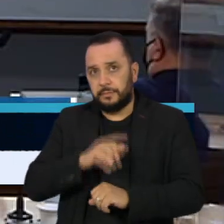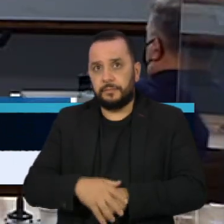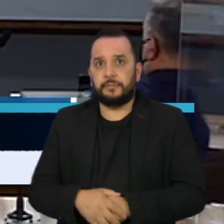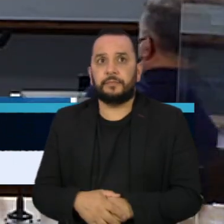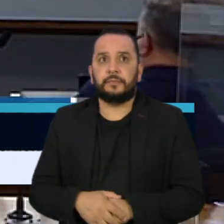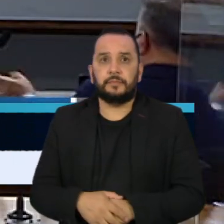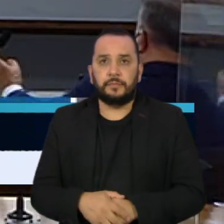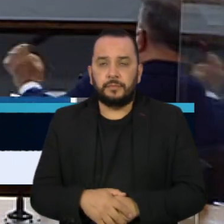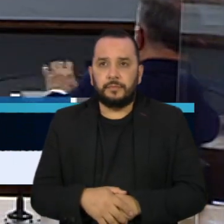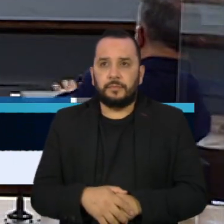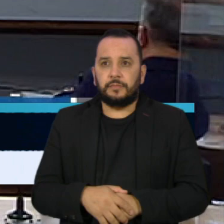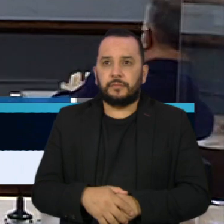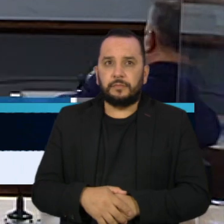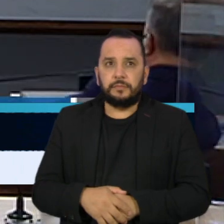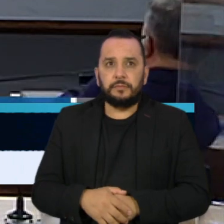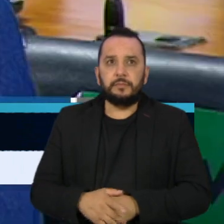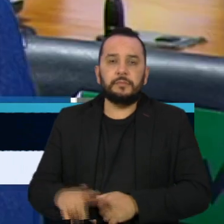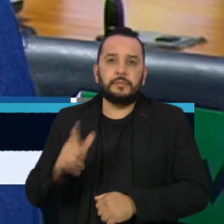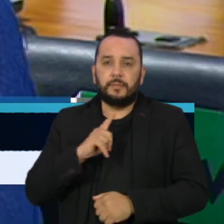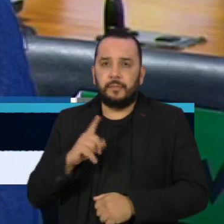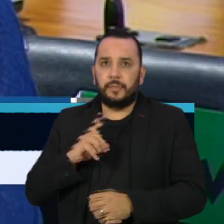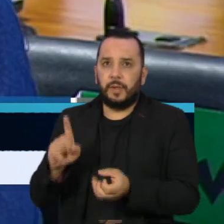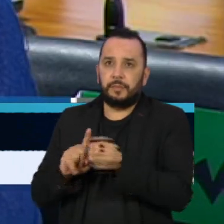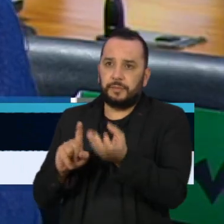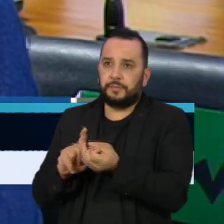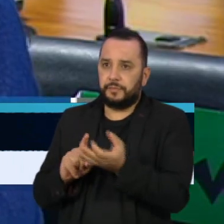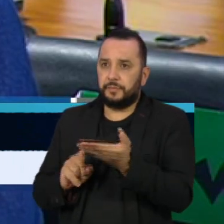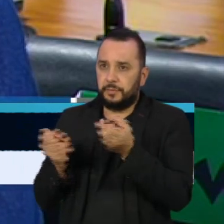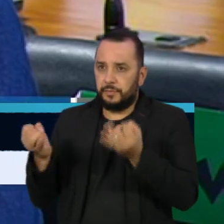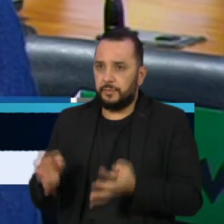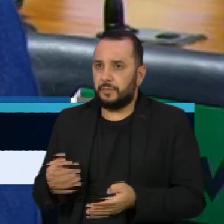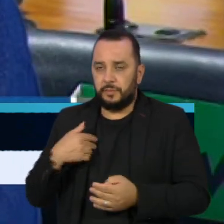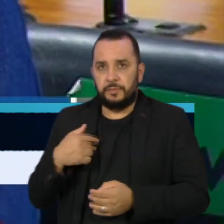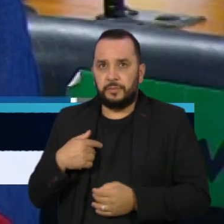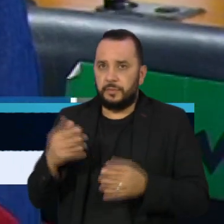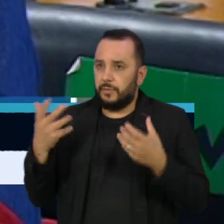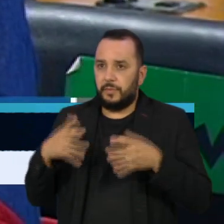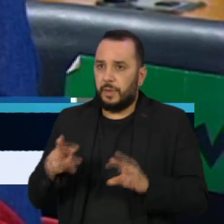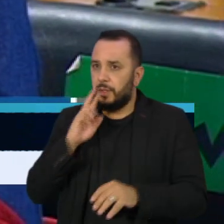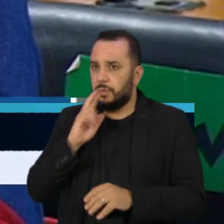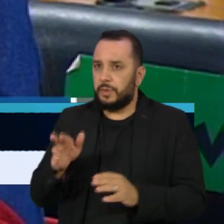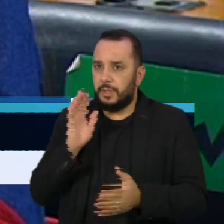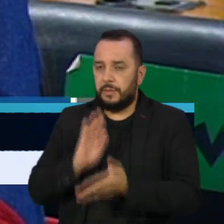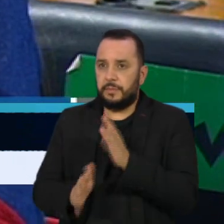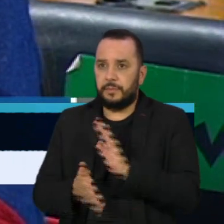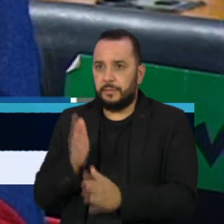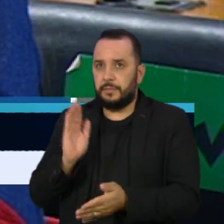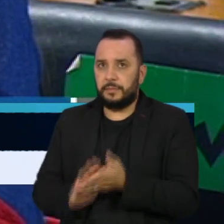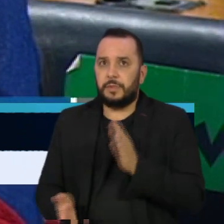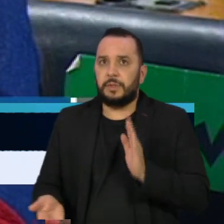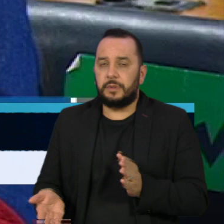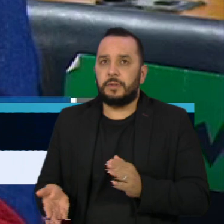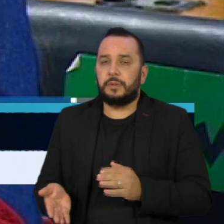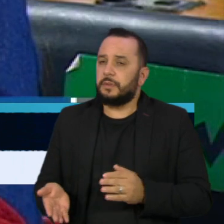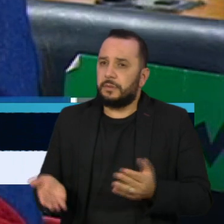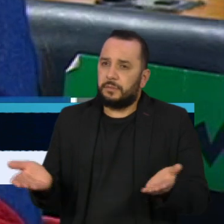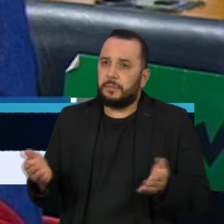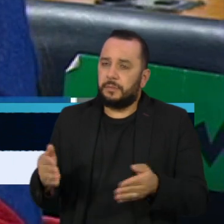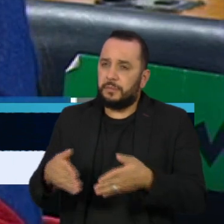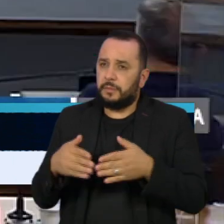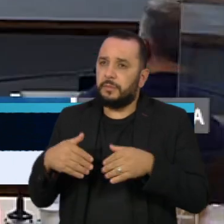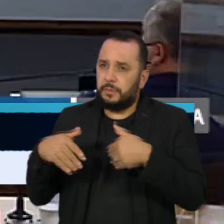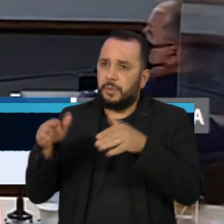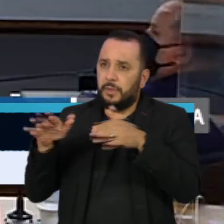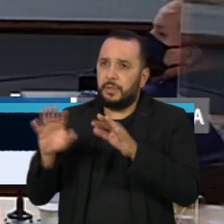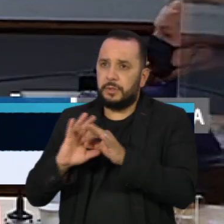diante da colocação feita pela depoente de que realmente não vá não vai responder que vão selecionar a verdade